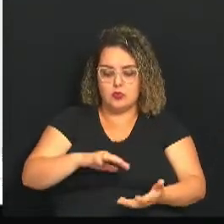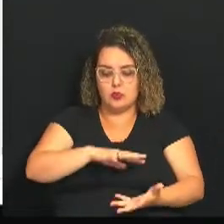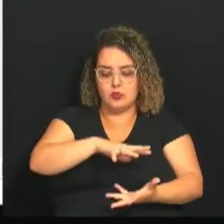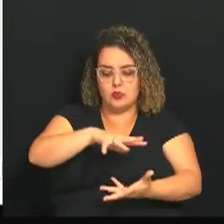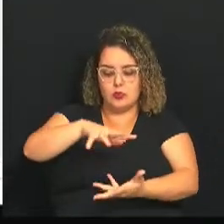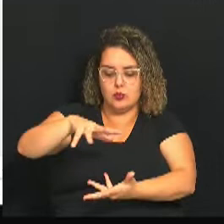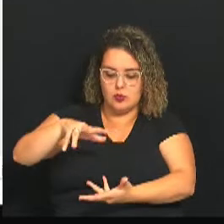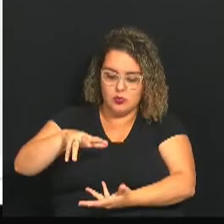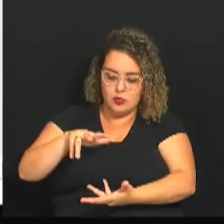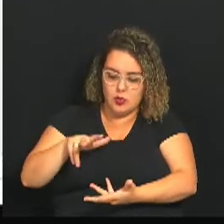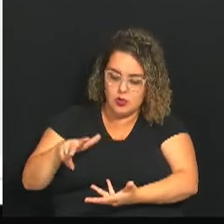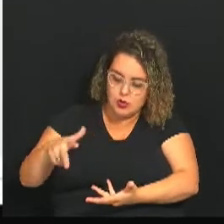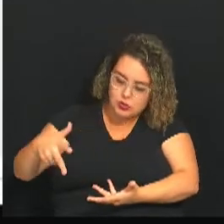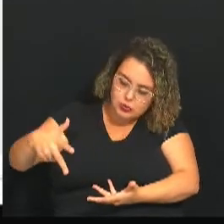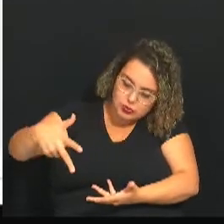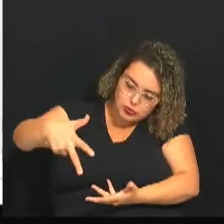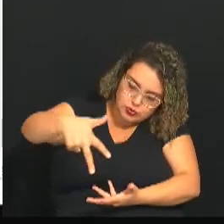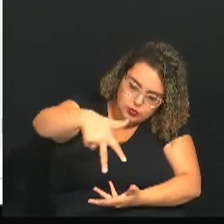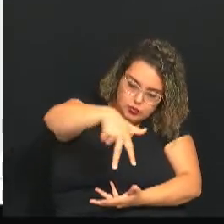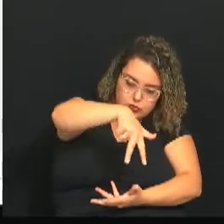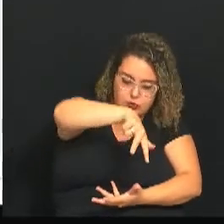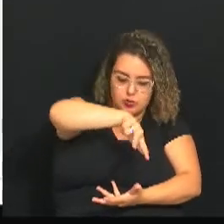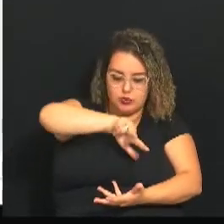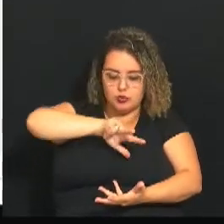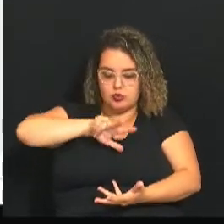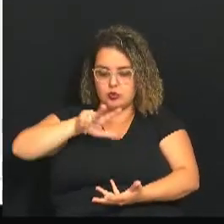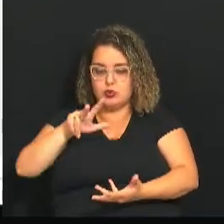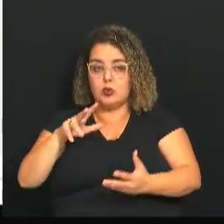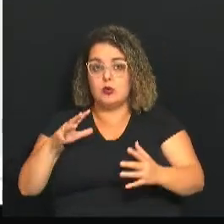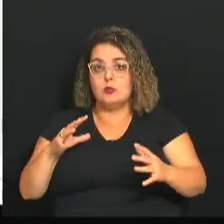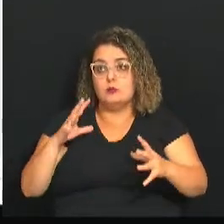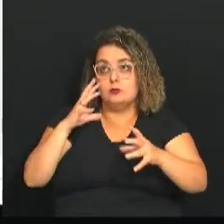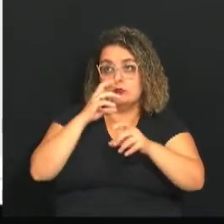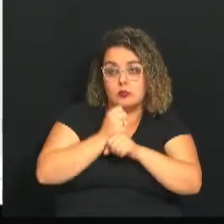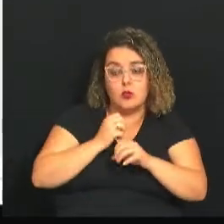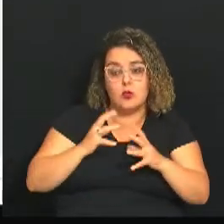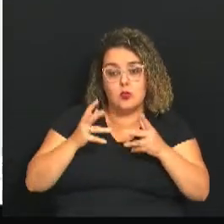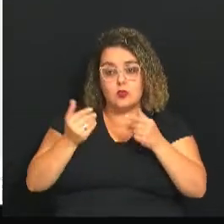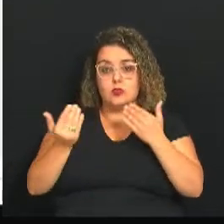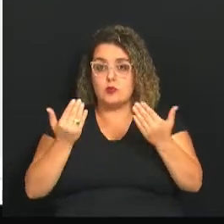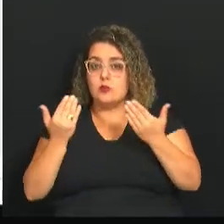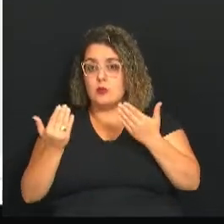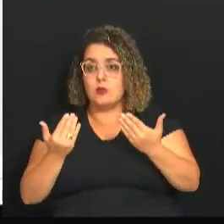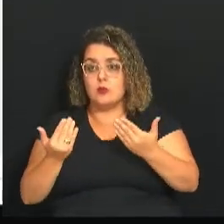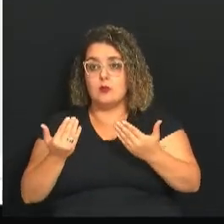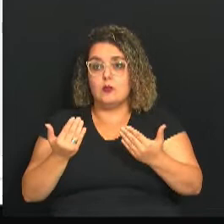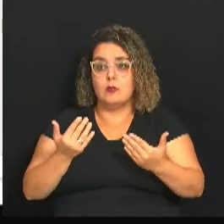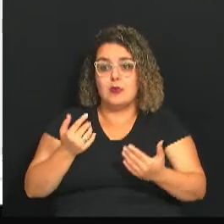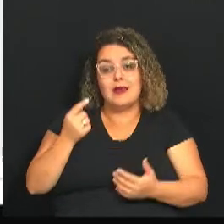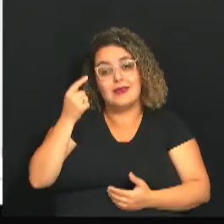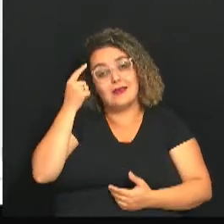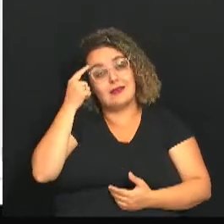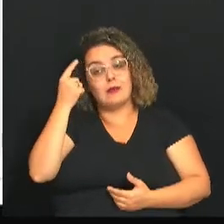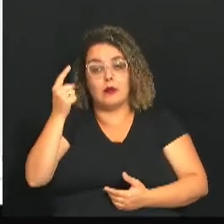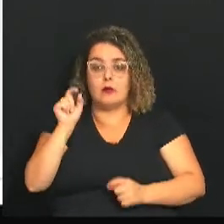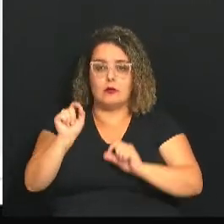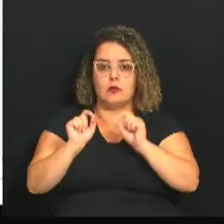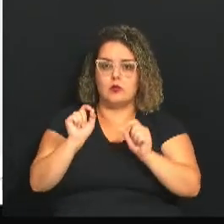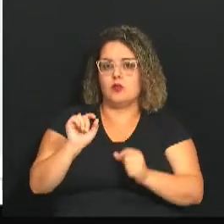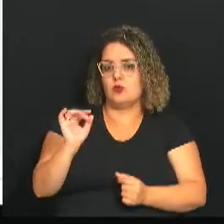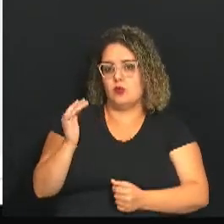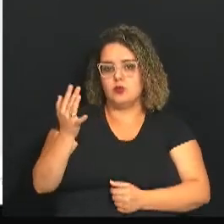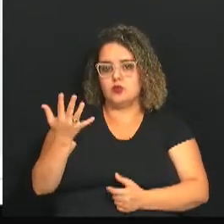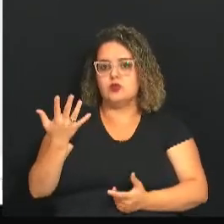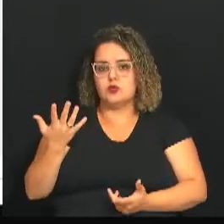processos, e esses softwares eles computam e fazem uma previsão, né? Então elas dão uma sequência